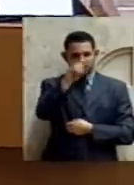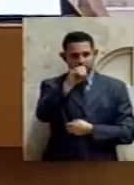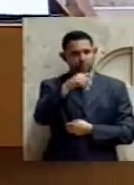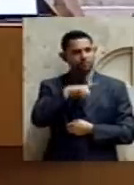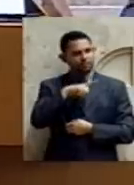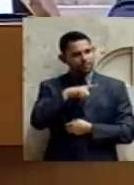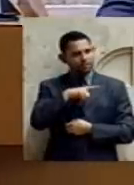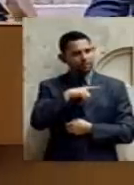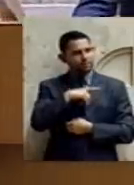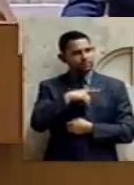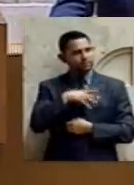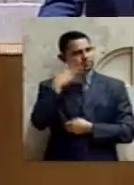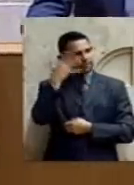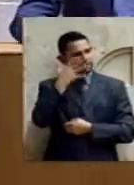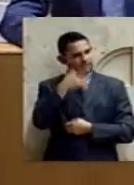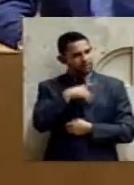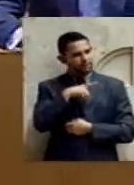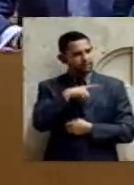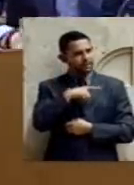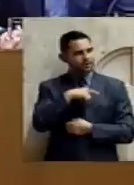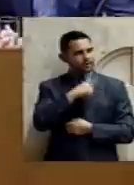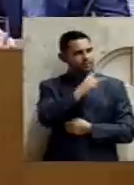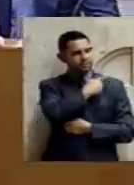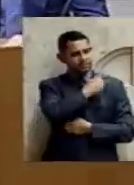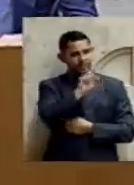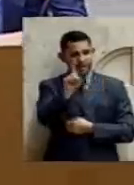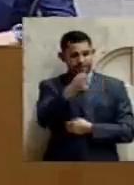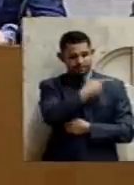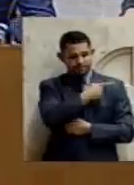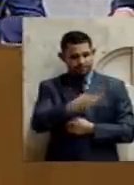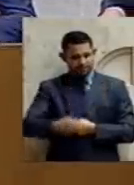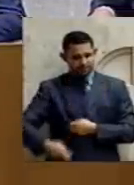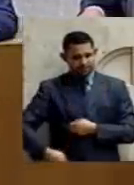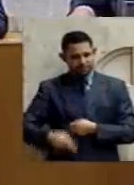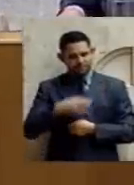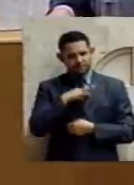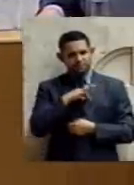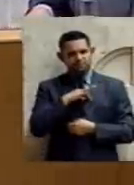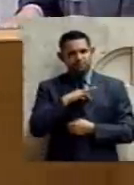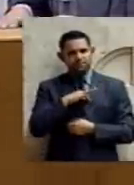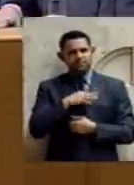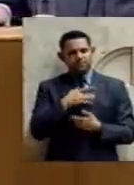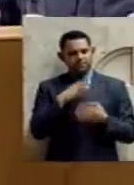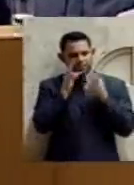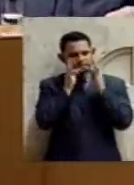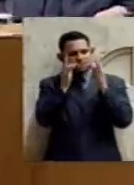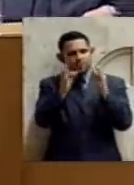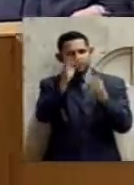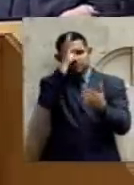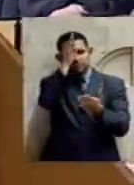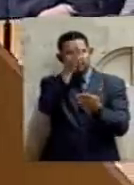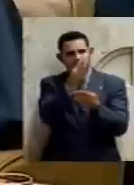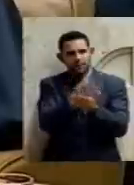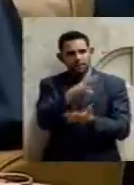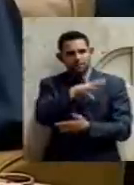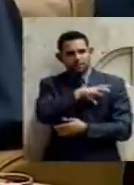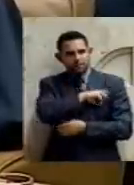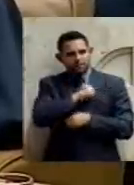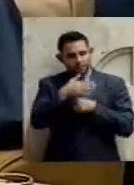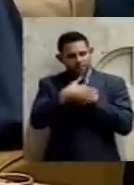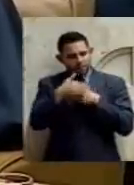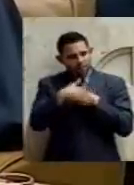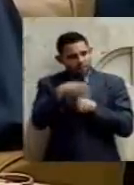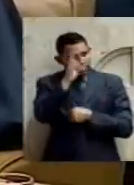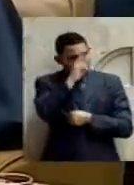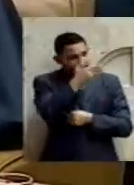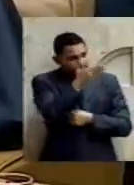Aqui nessas palavras, senhor presidente, vai um verdadeiro testamento de fé e de amor por Vossa Excelência. O vigor